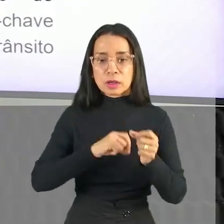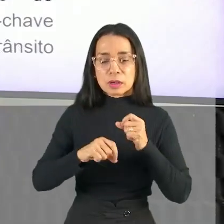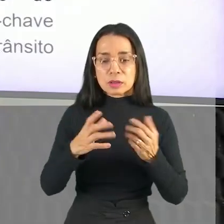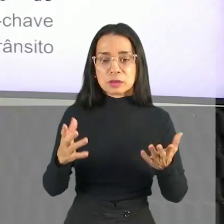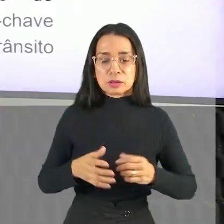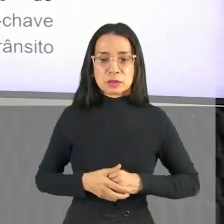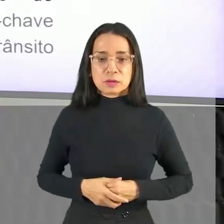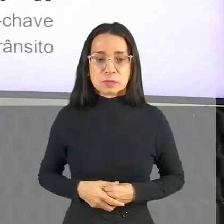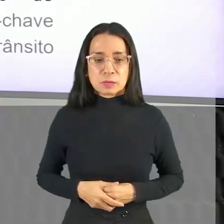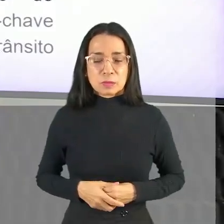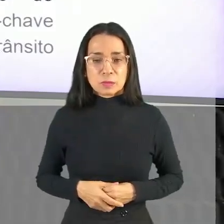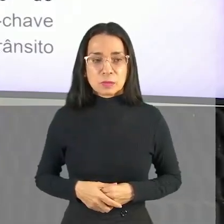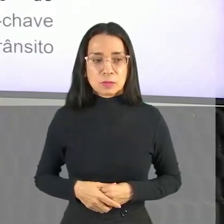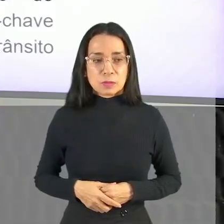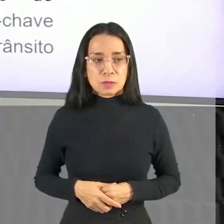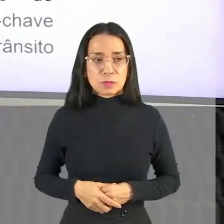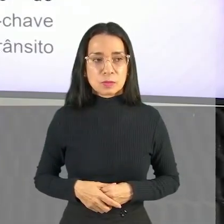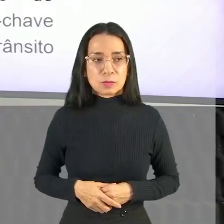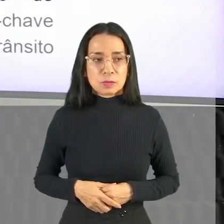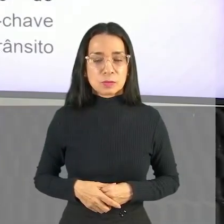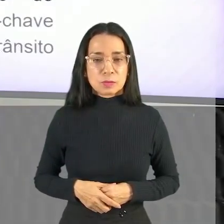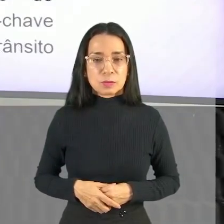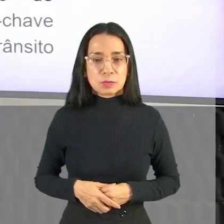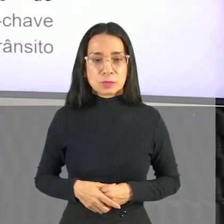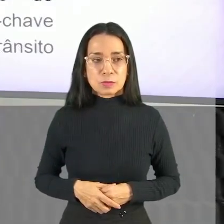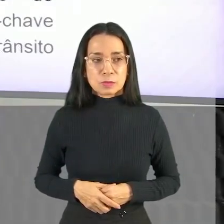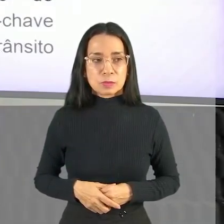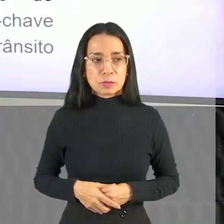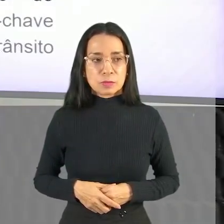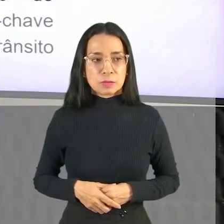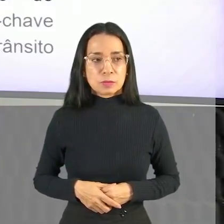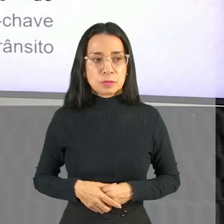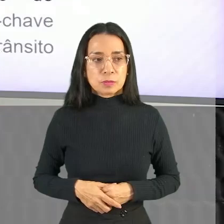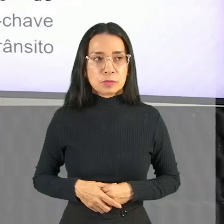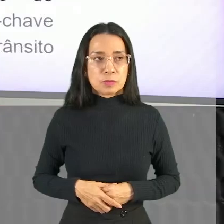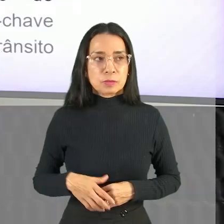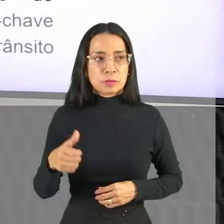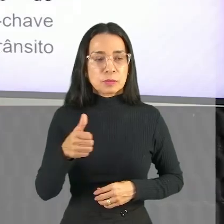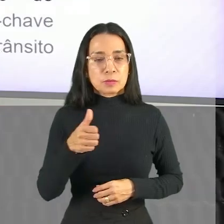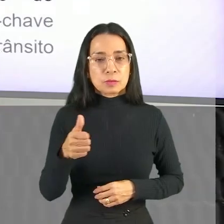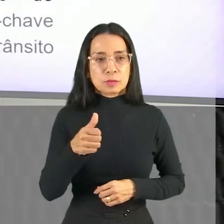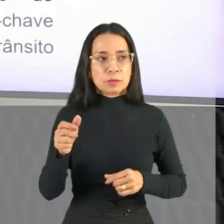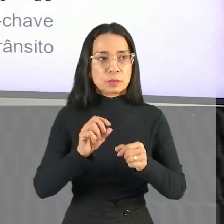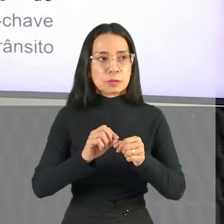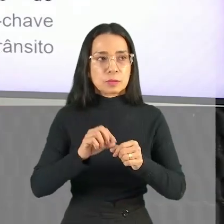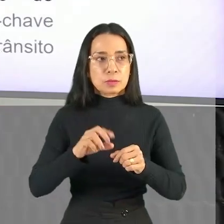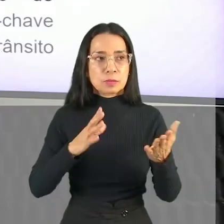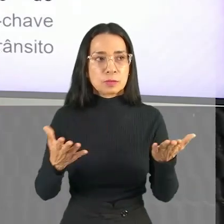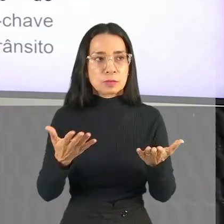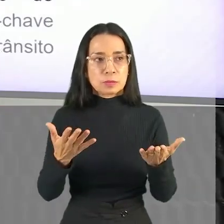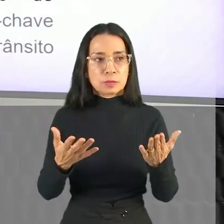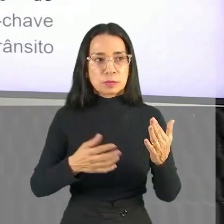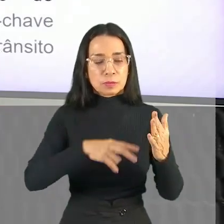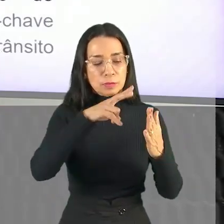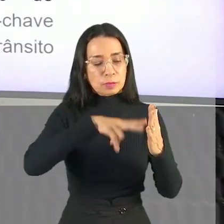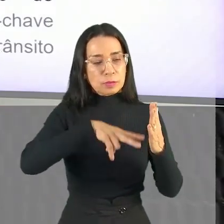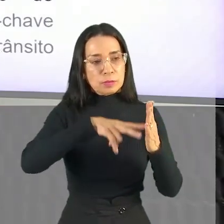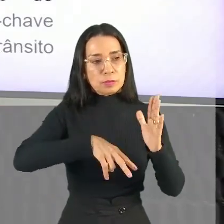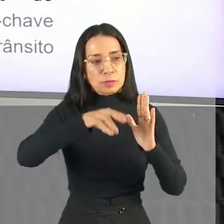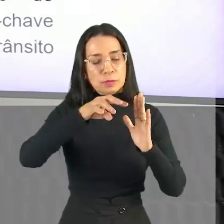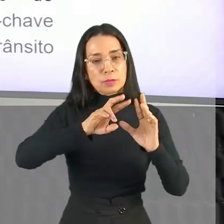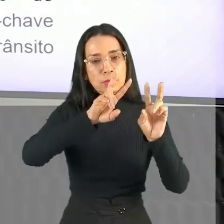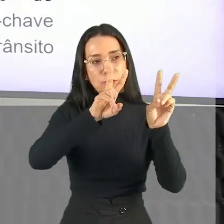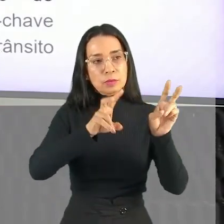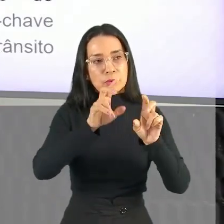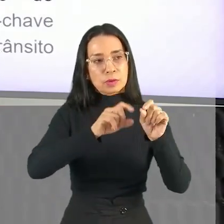vai estar em um ponto muito alto logo nos primeiros momentos da prova. A primeira coisa que você vai fazer é ler o tema. Então, você